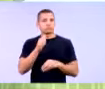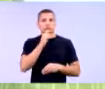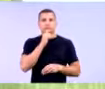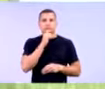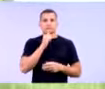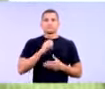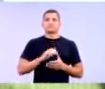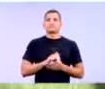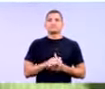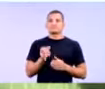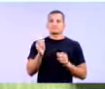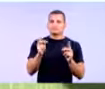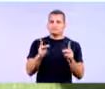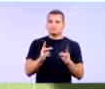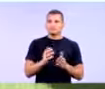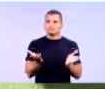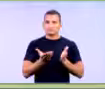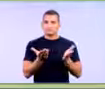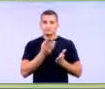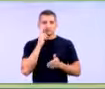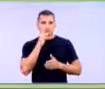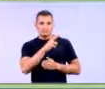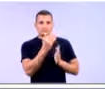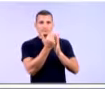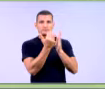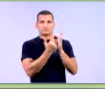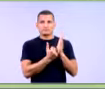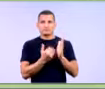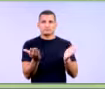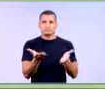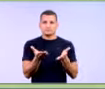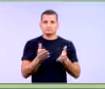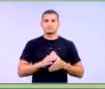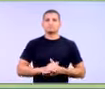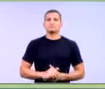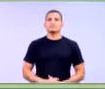Venham comigo conhecer a agenda de hoje.